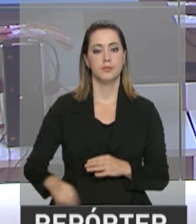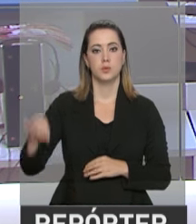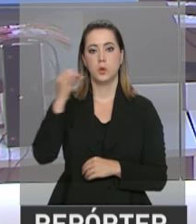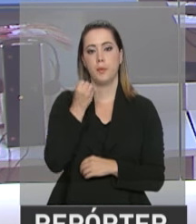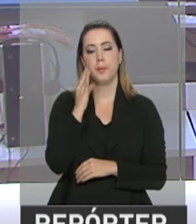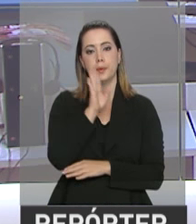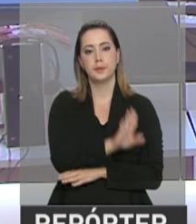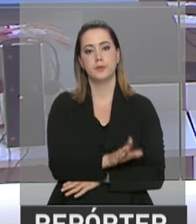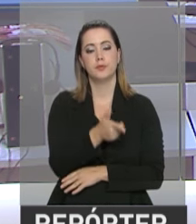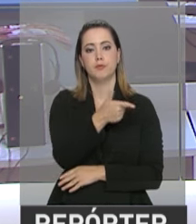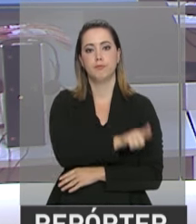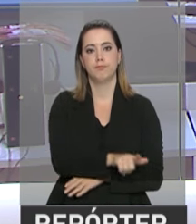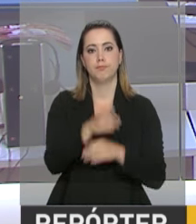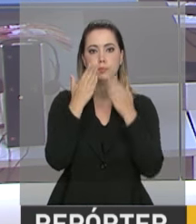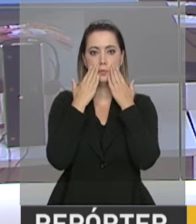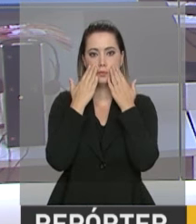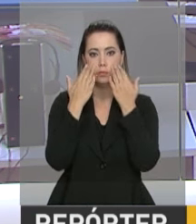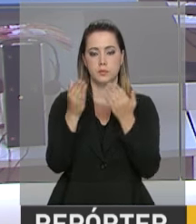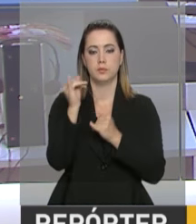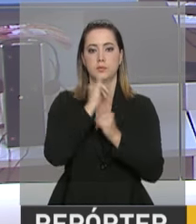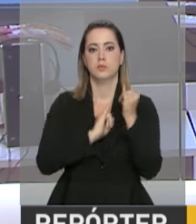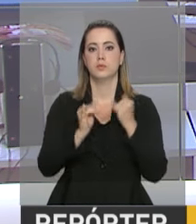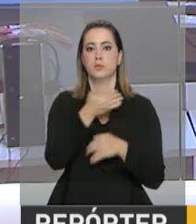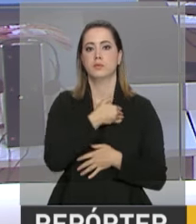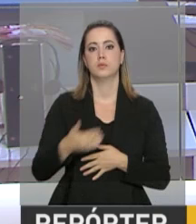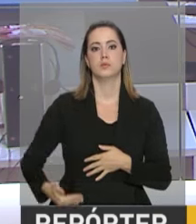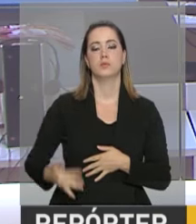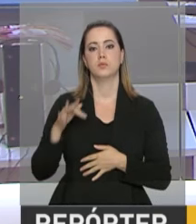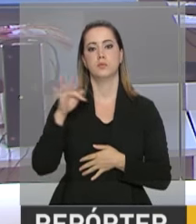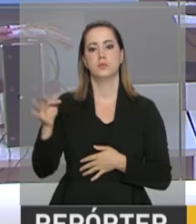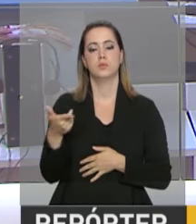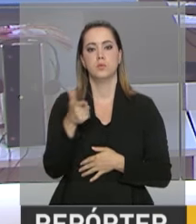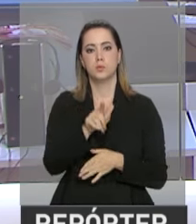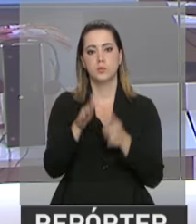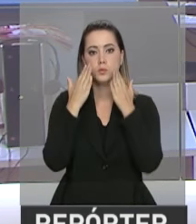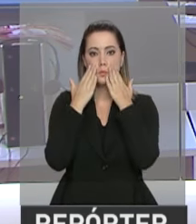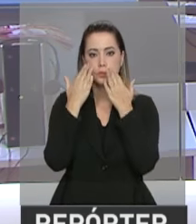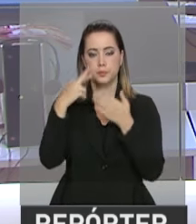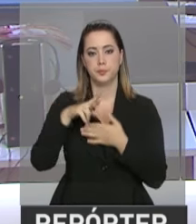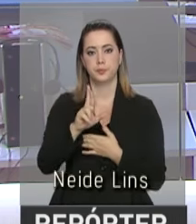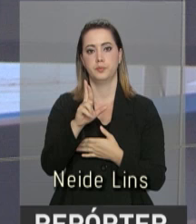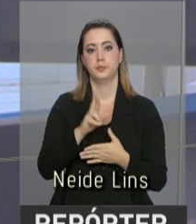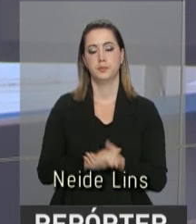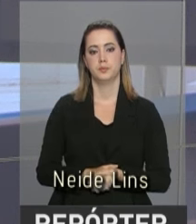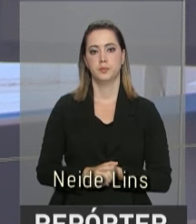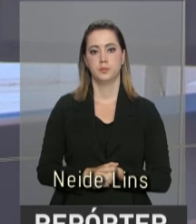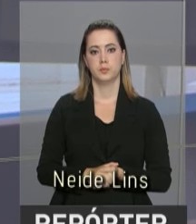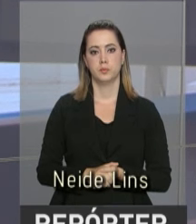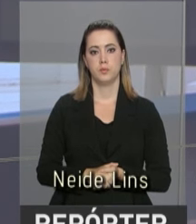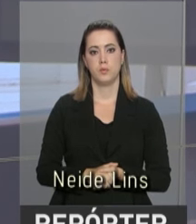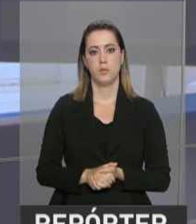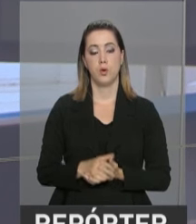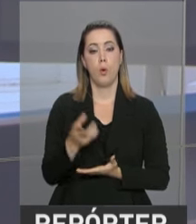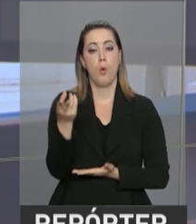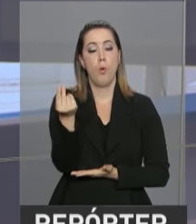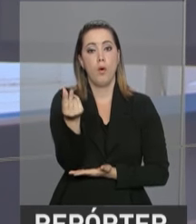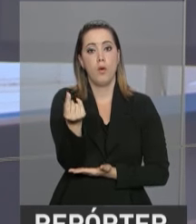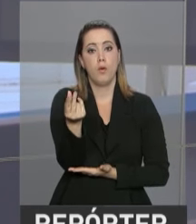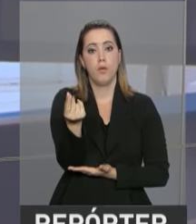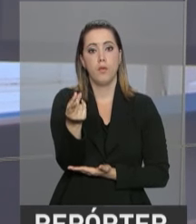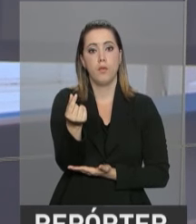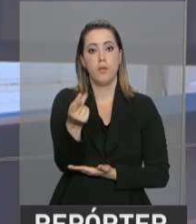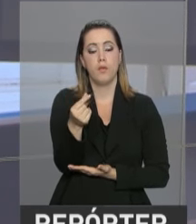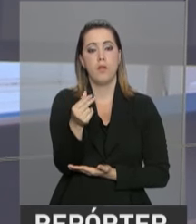Olá boa tarde estamos de volta com as notícias do Governo Federal em mais uma edição do repórter NBR o preço da cesta